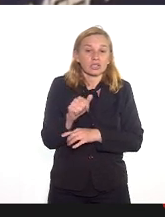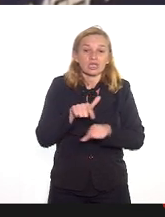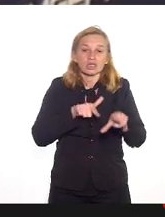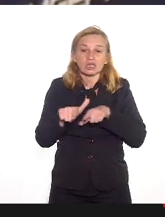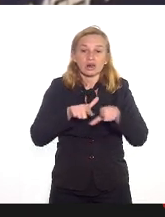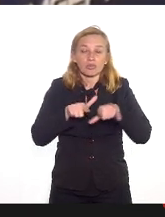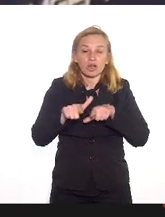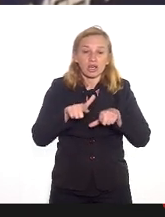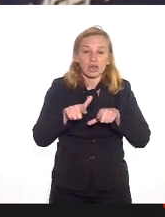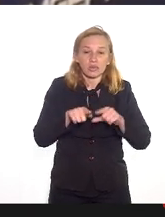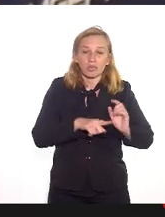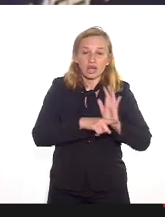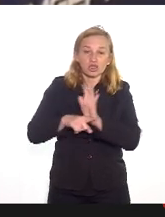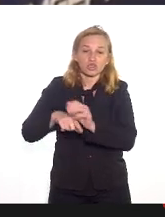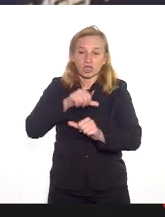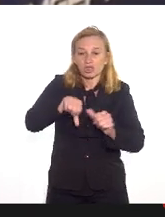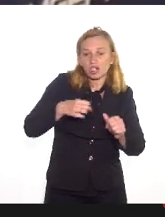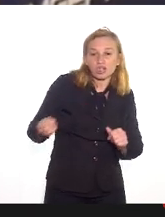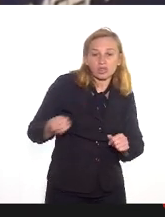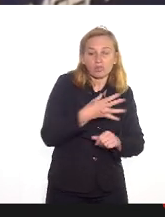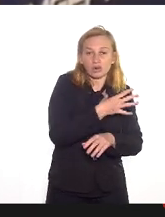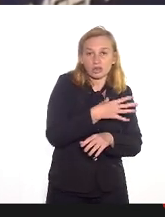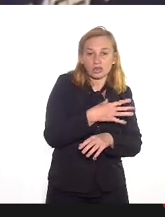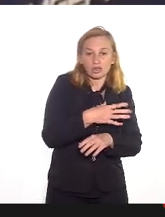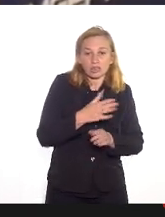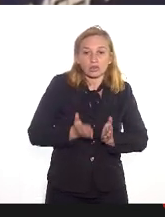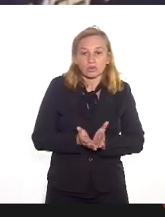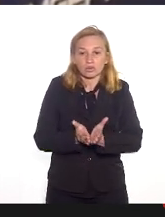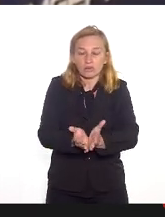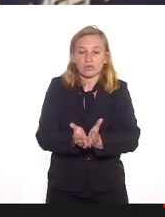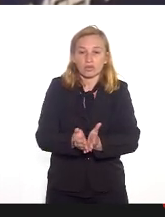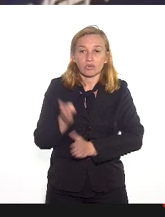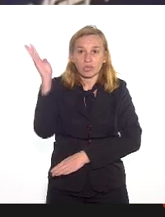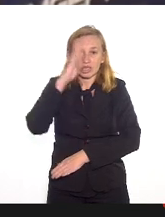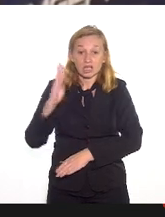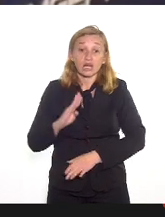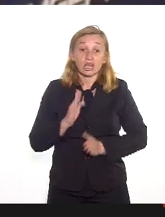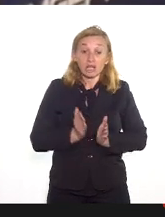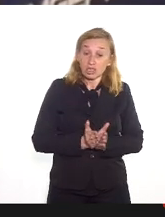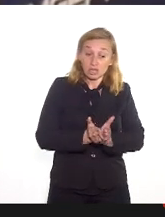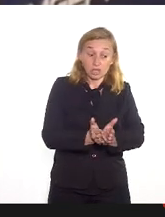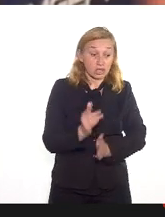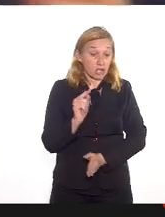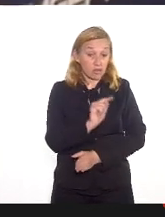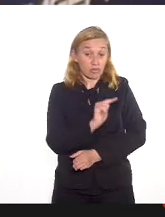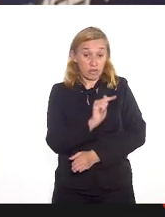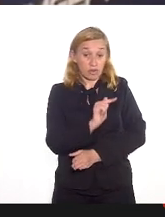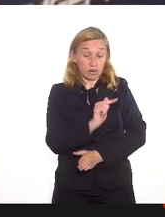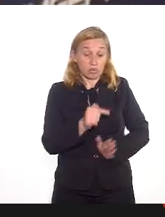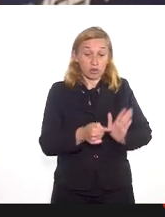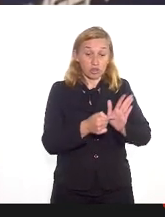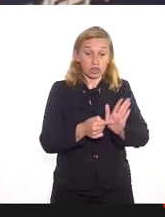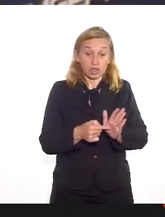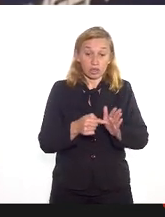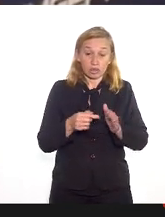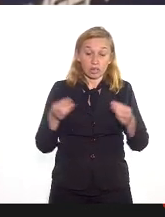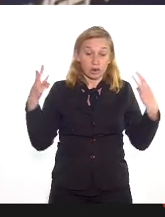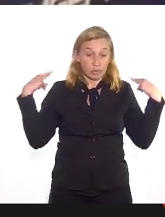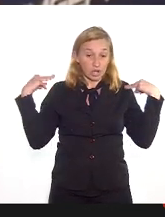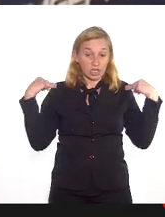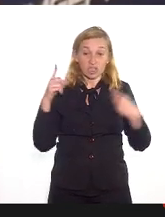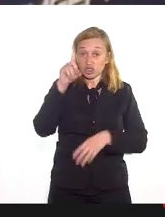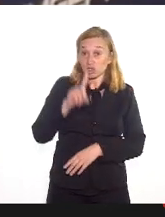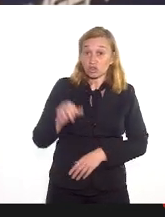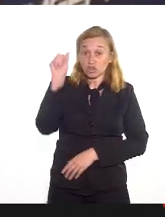trabalhar, né, contribuir para a renovação da esquadra brasileira. Esses navios foram especificados pela Marinha, Diretoria Geral